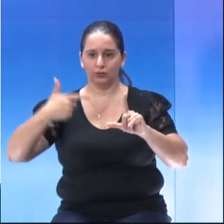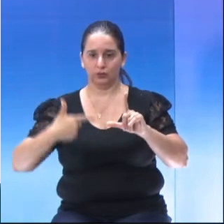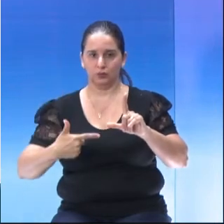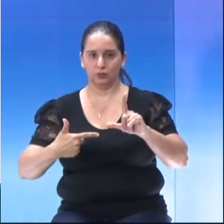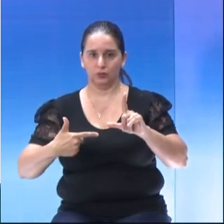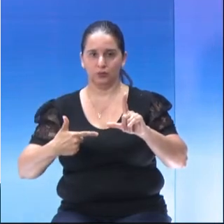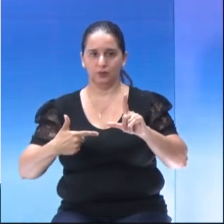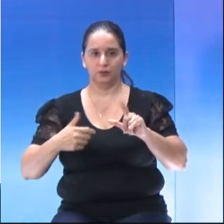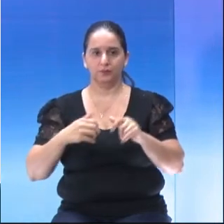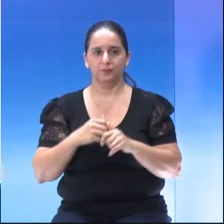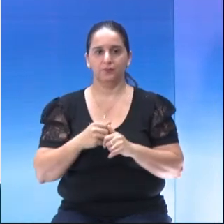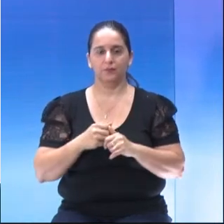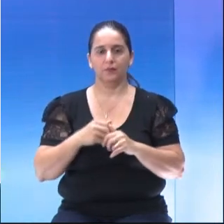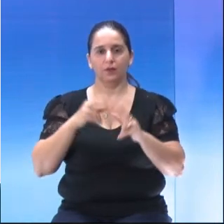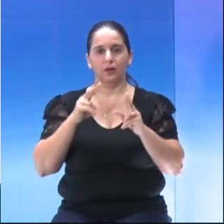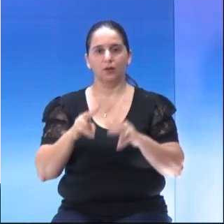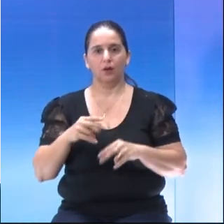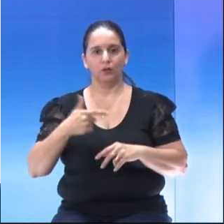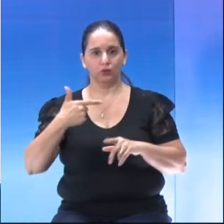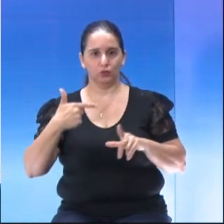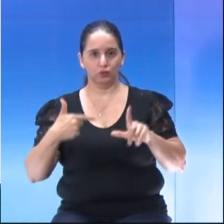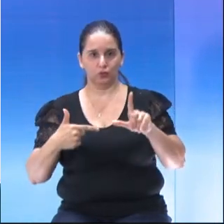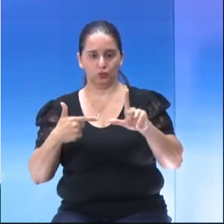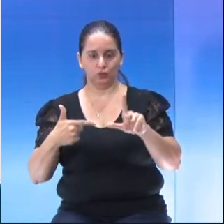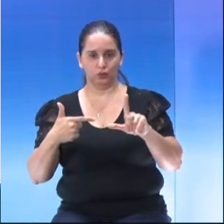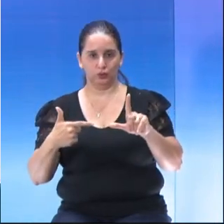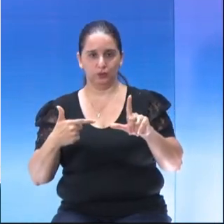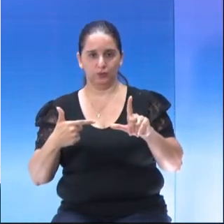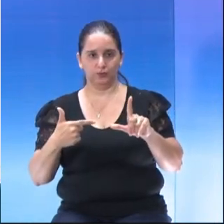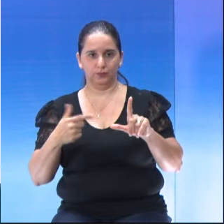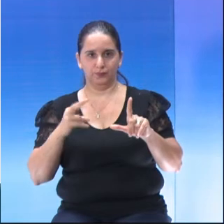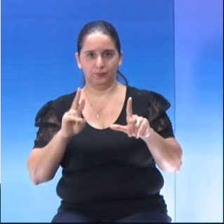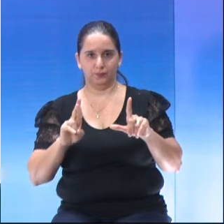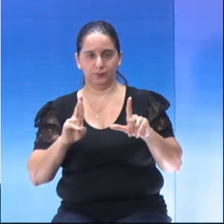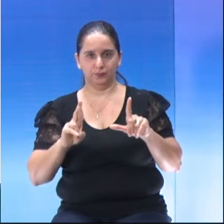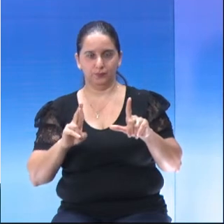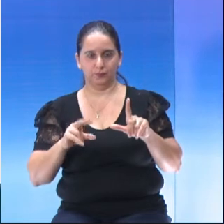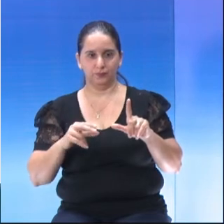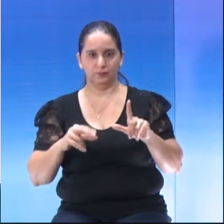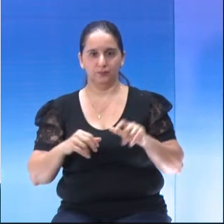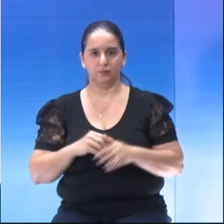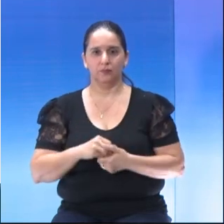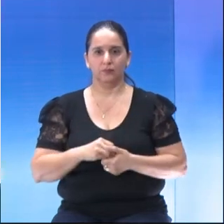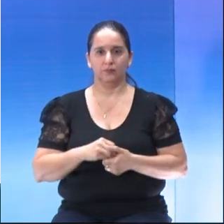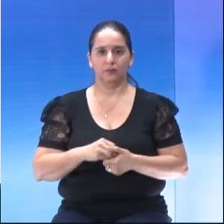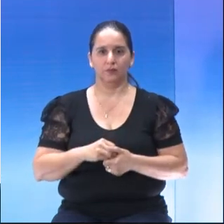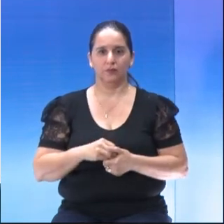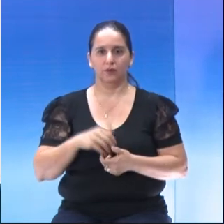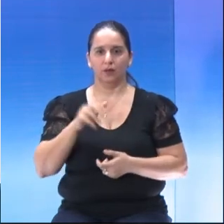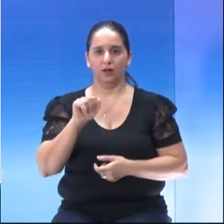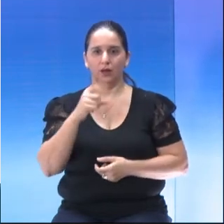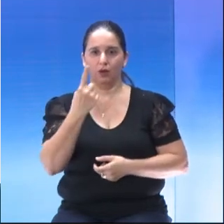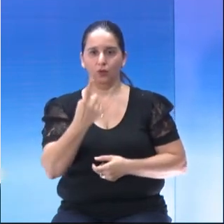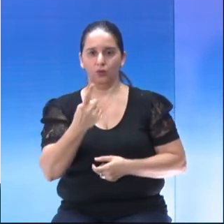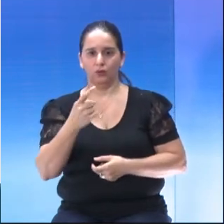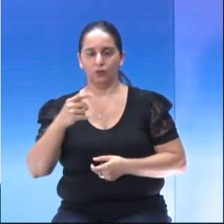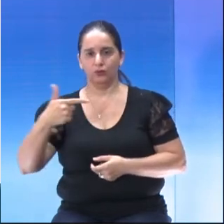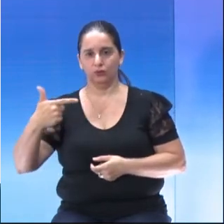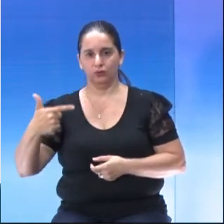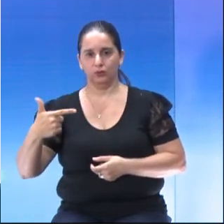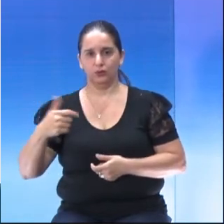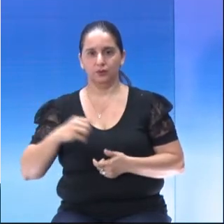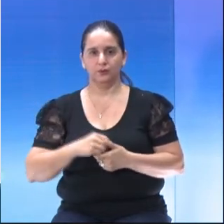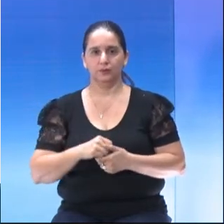desse triângulo 1 que nós criamos aí, certo? Vale 2. Vamos agora fazer